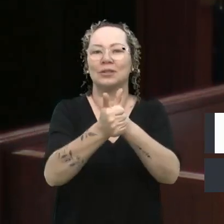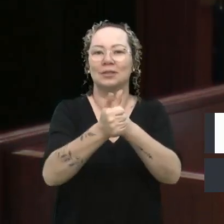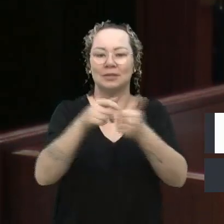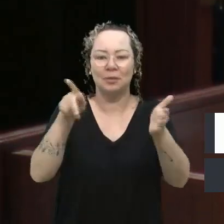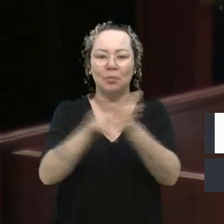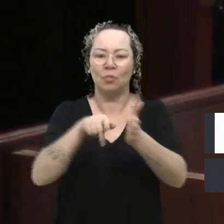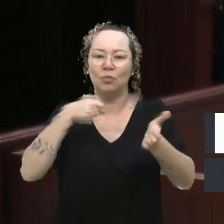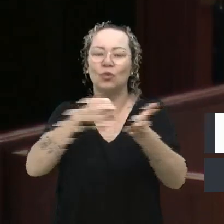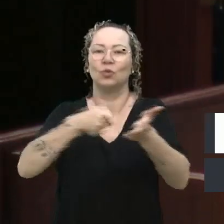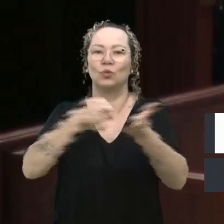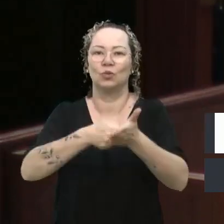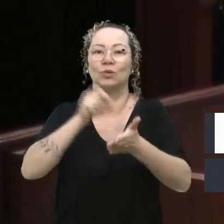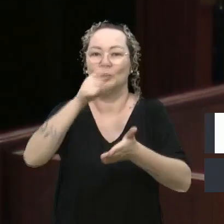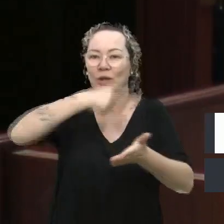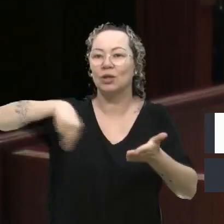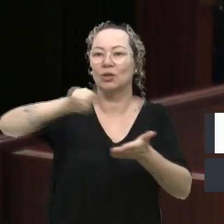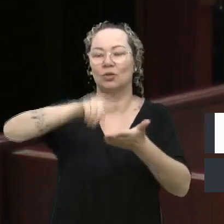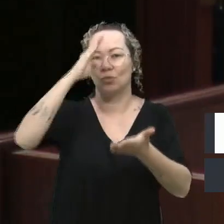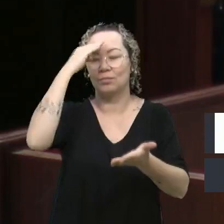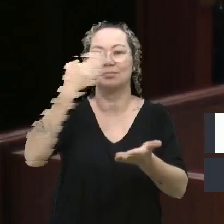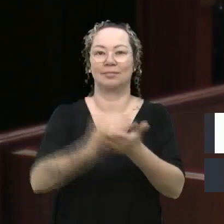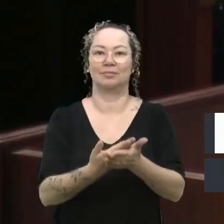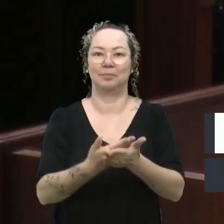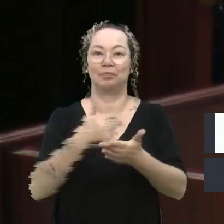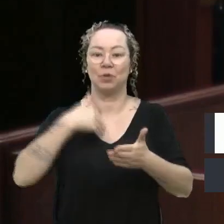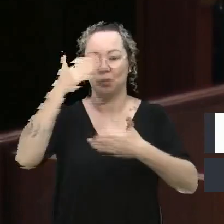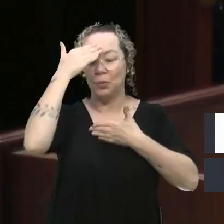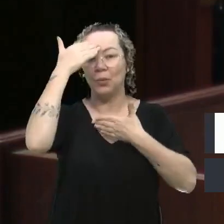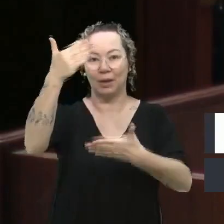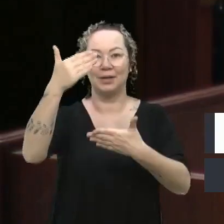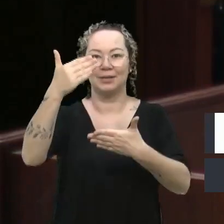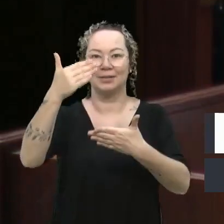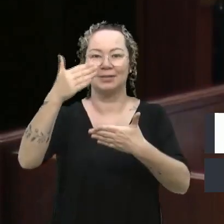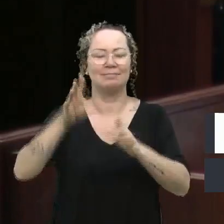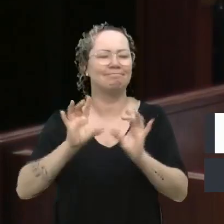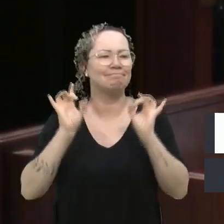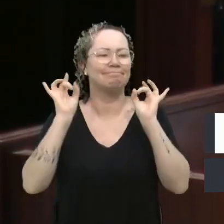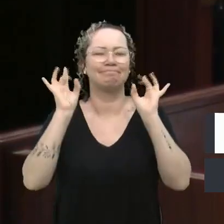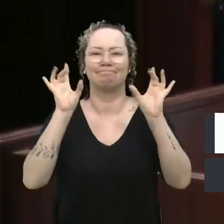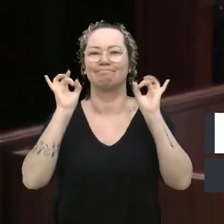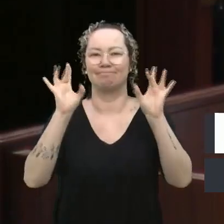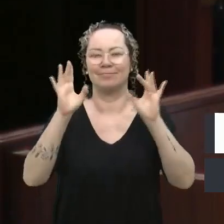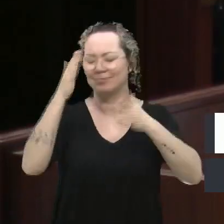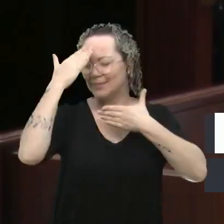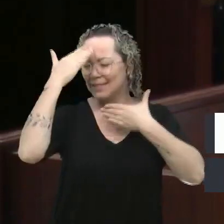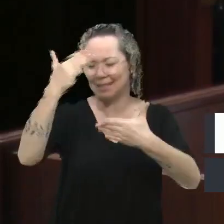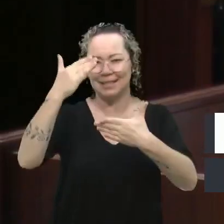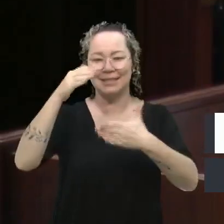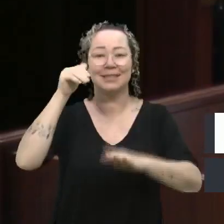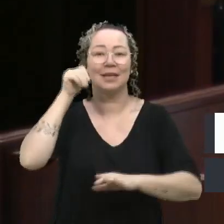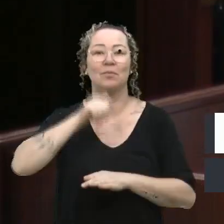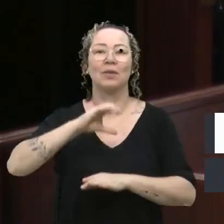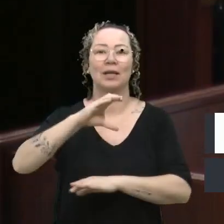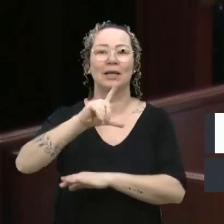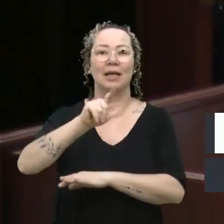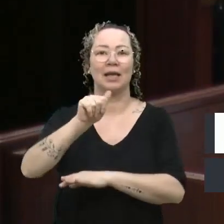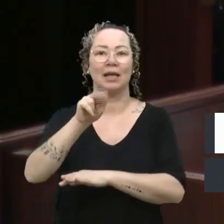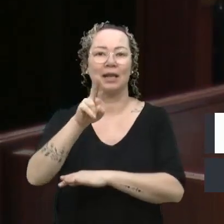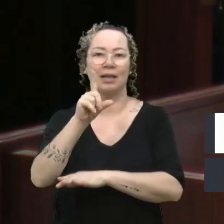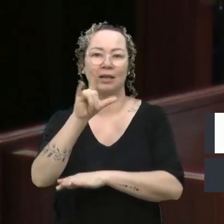É nisso que nós acreditamos. Então, meu agradecimento muito especial à Claudinha da Moab, que encabeçou